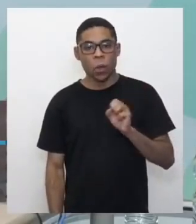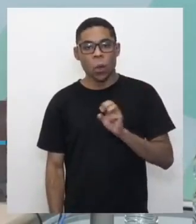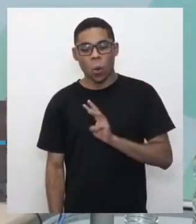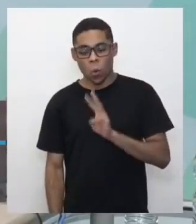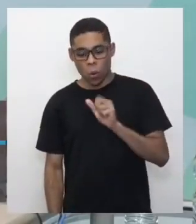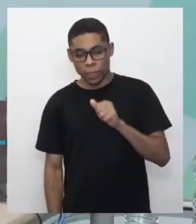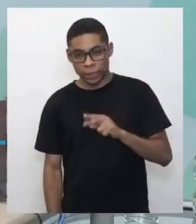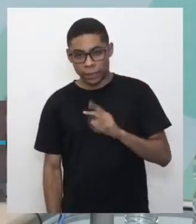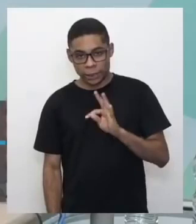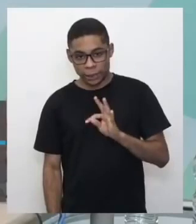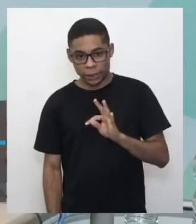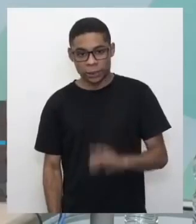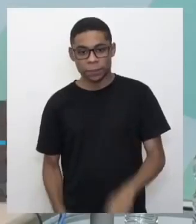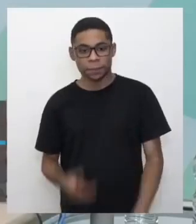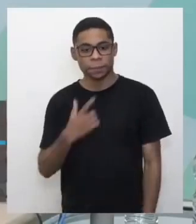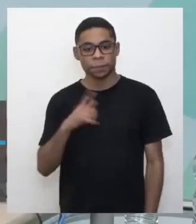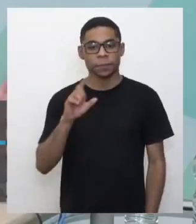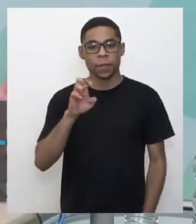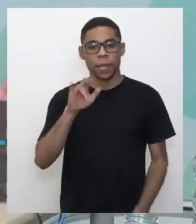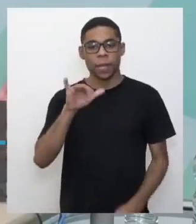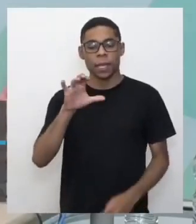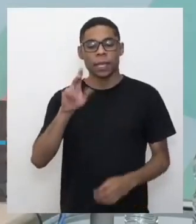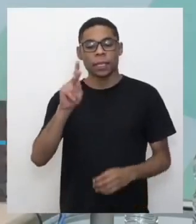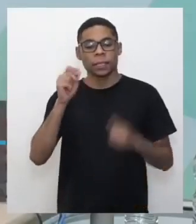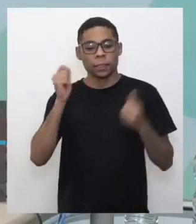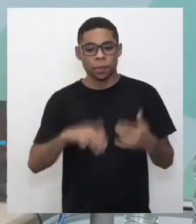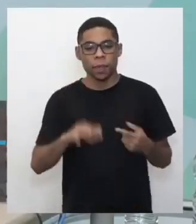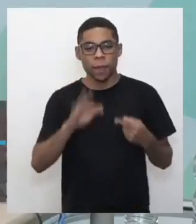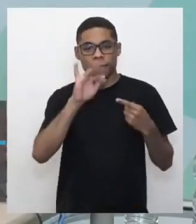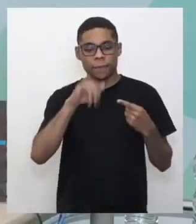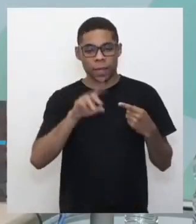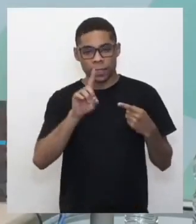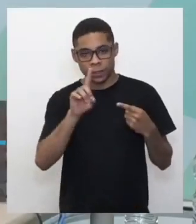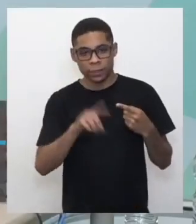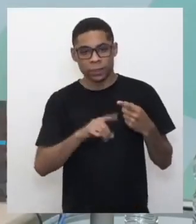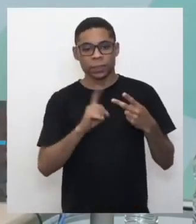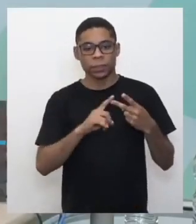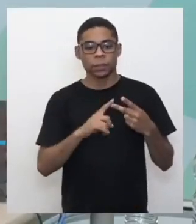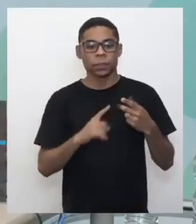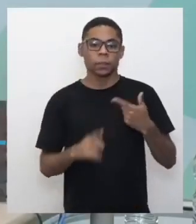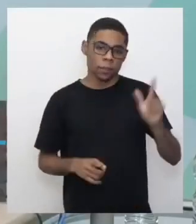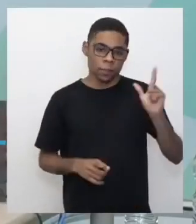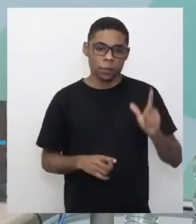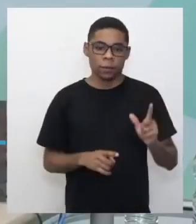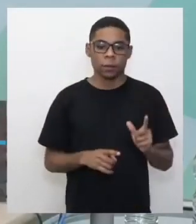Ok. O Eric da Propriscila falou que a primeira é find. A